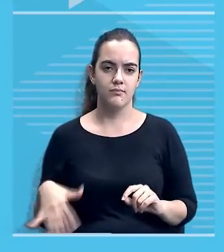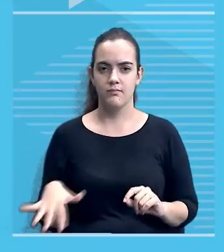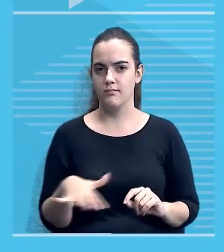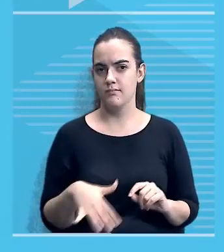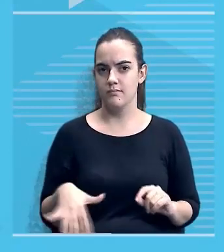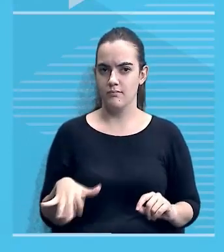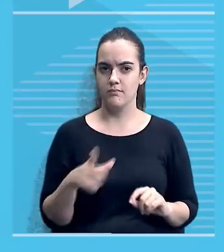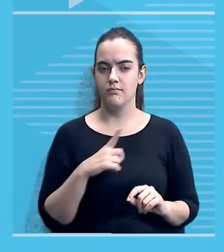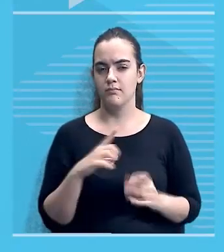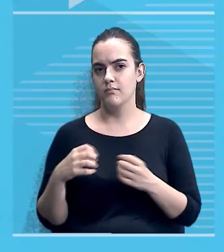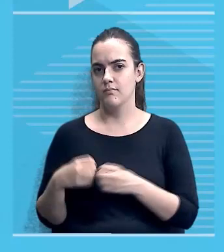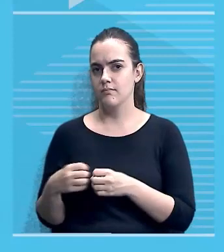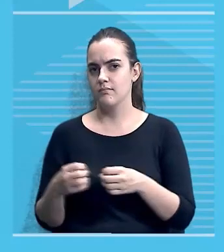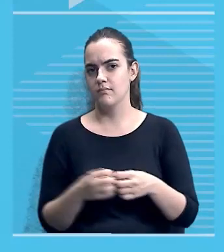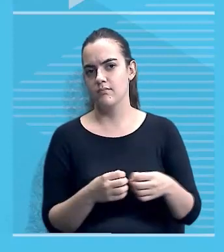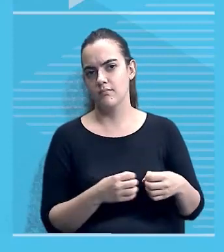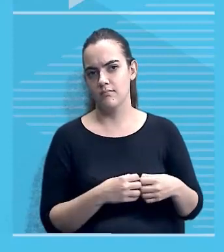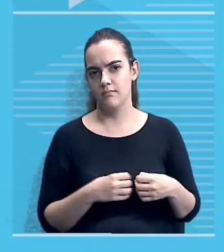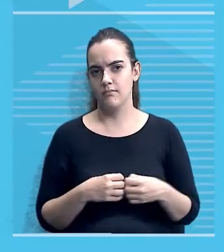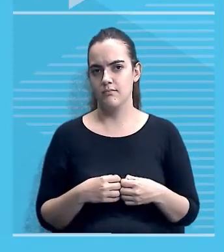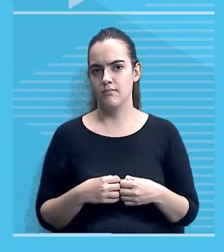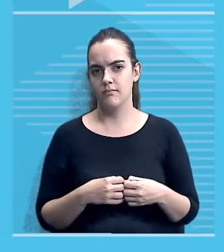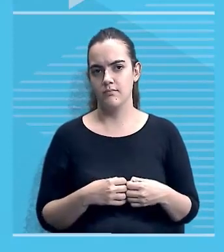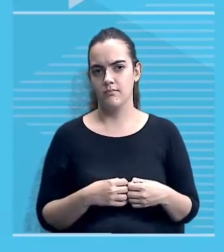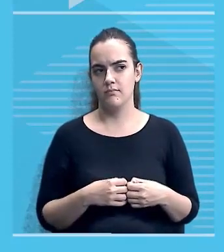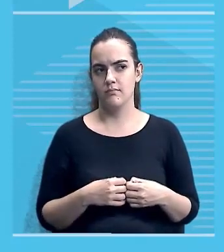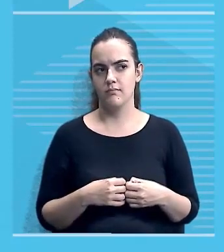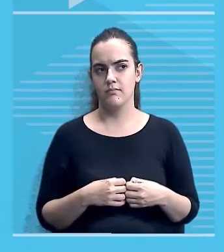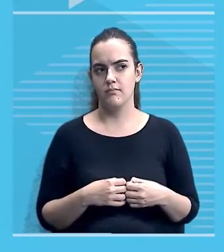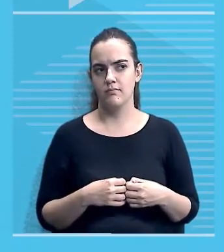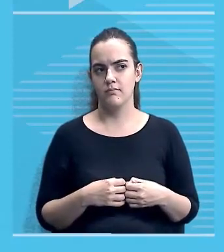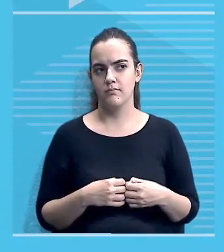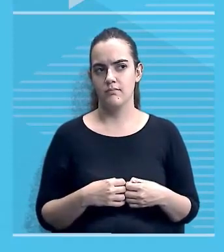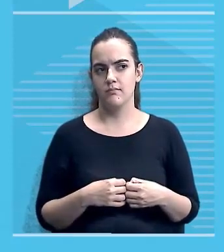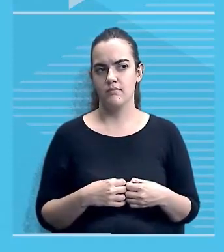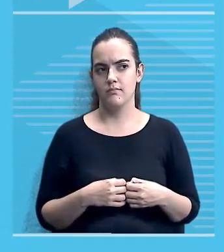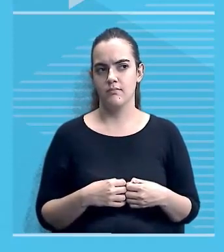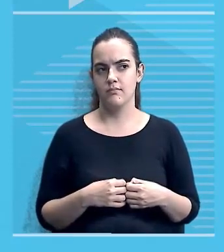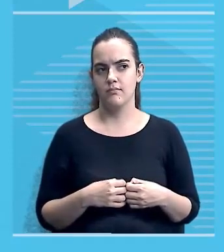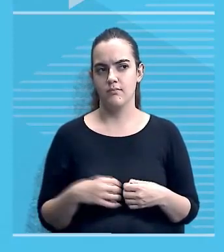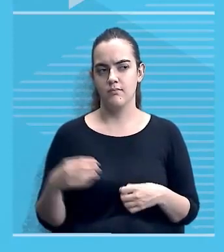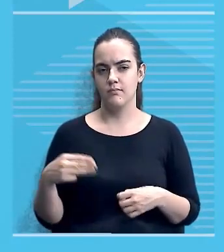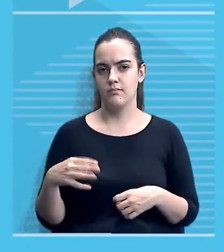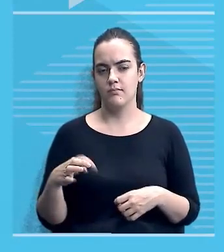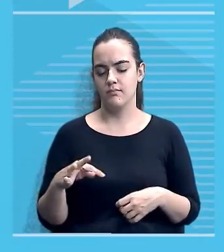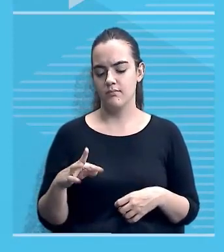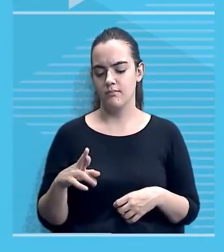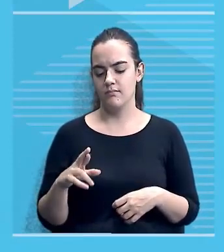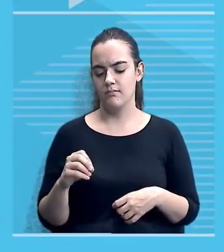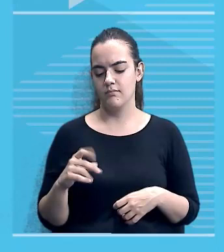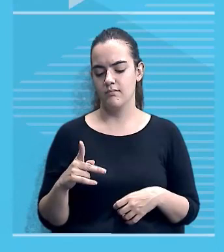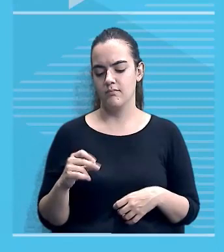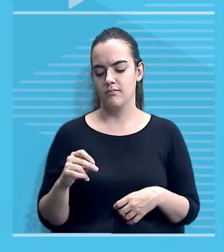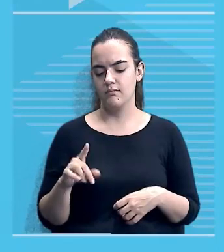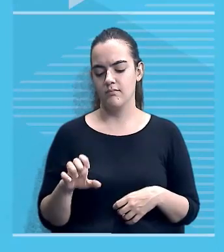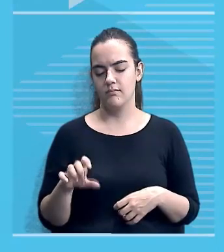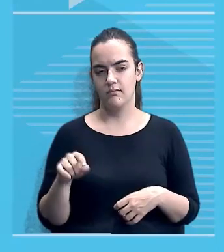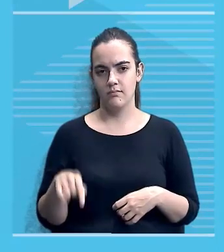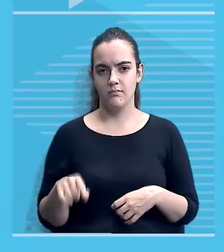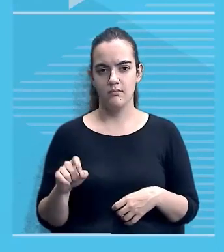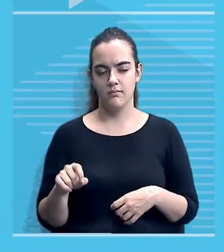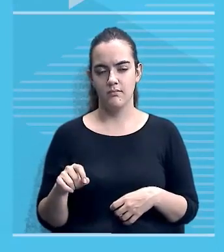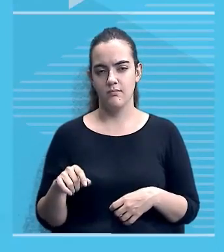área formada pela metrópole a Metrópole é o município é a cidade principal é aquela que tem maior poder